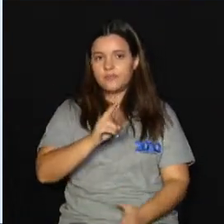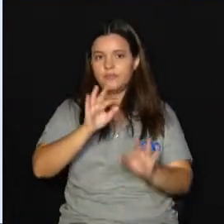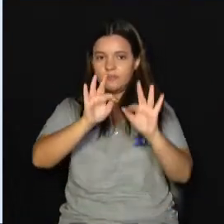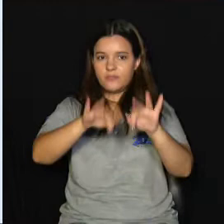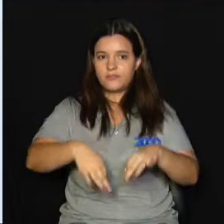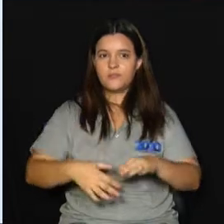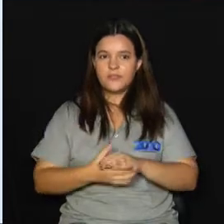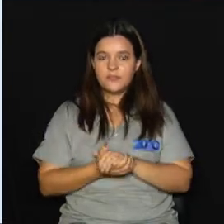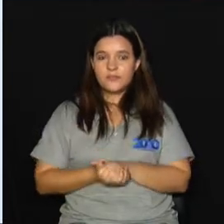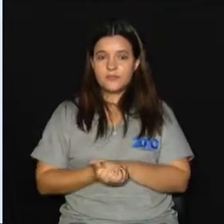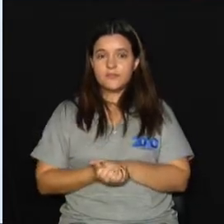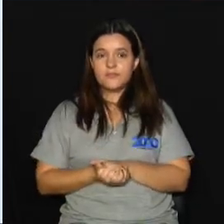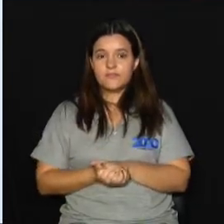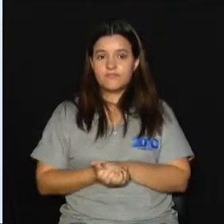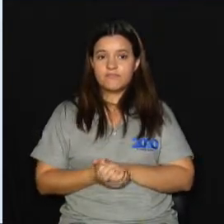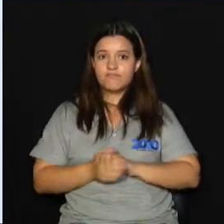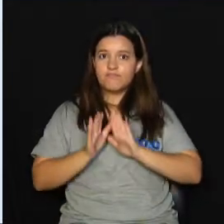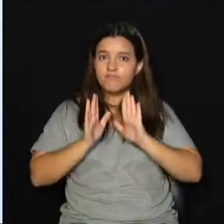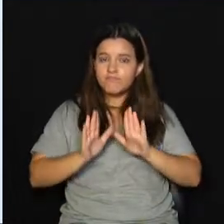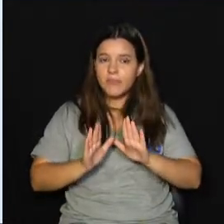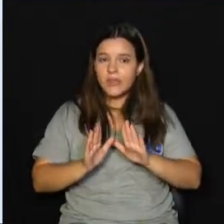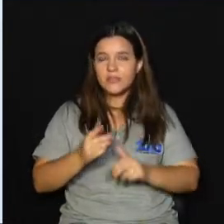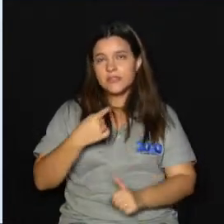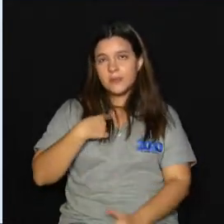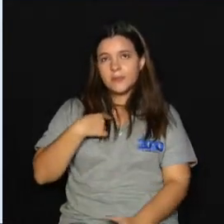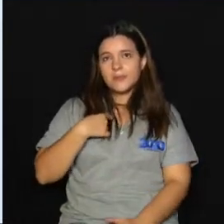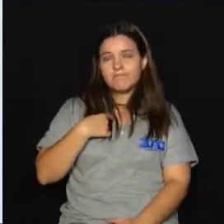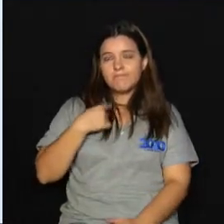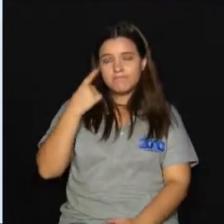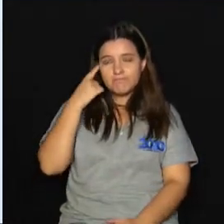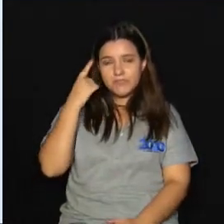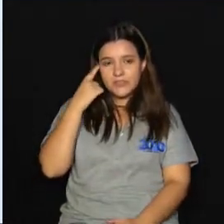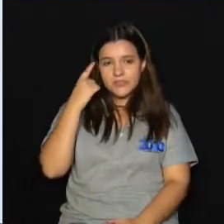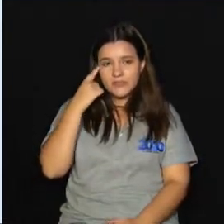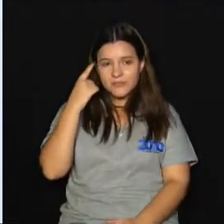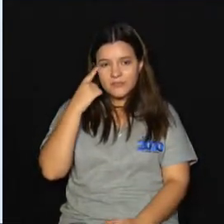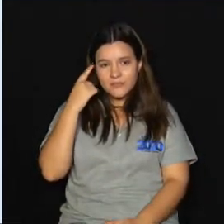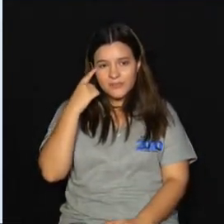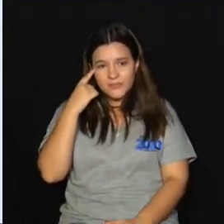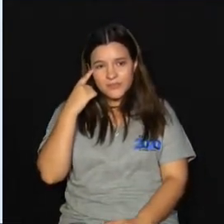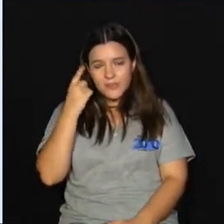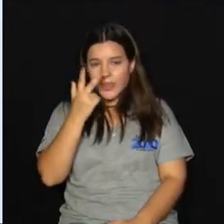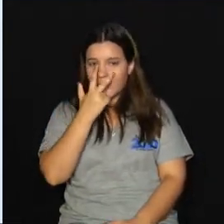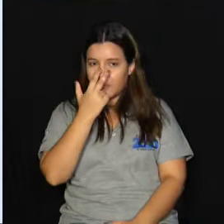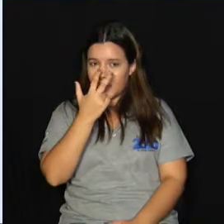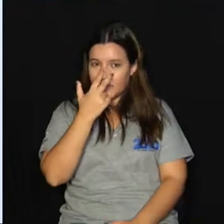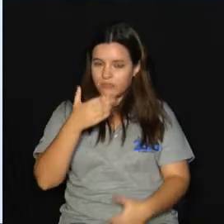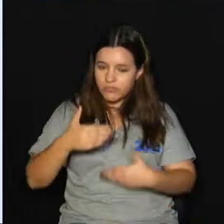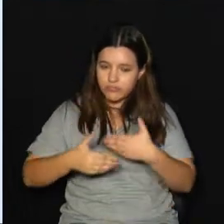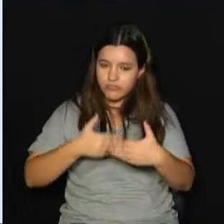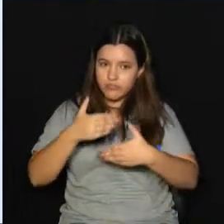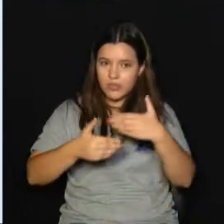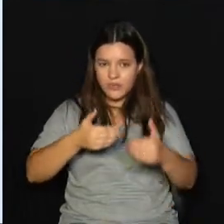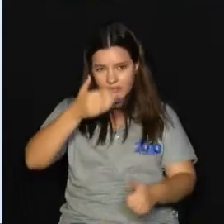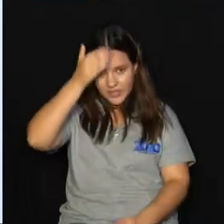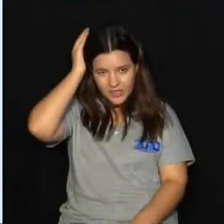primeiro turno. Mas, de todo modo, acho que esse caminho que o Dário fez também e todos os outros candidatos